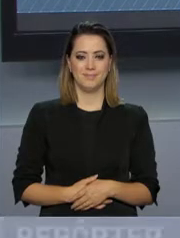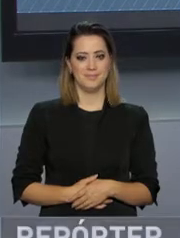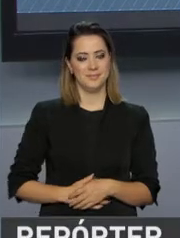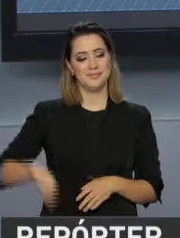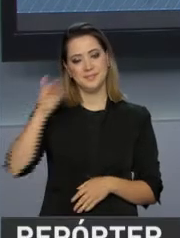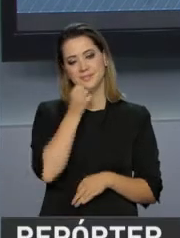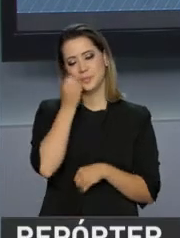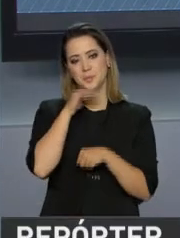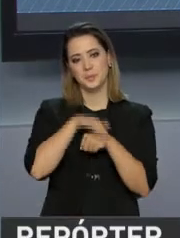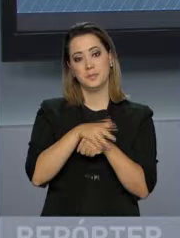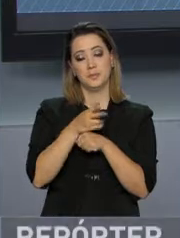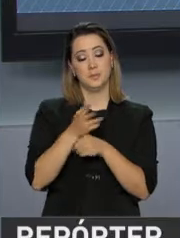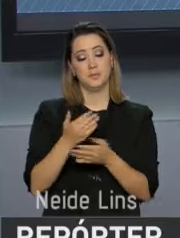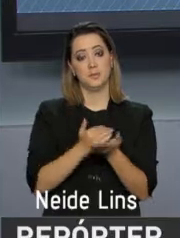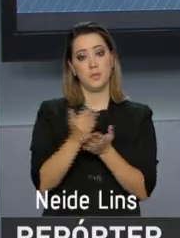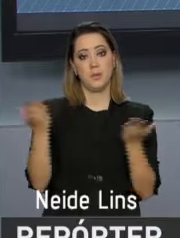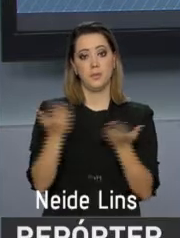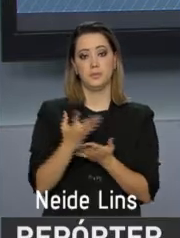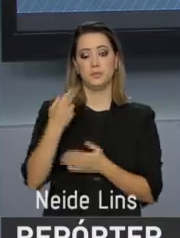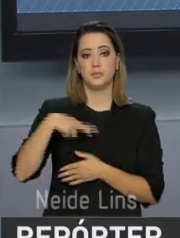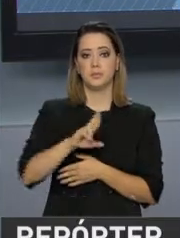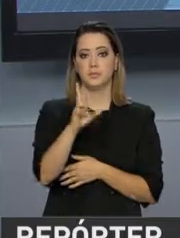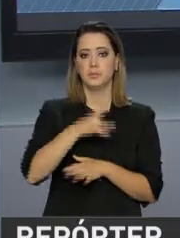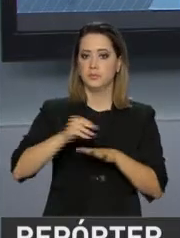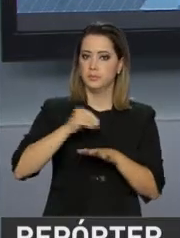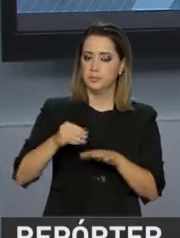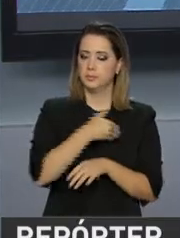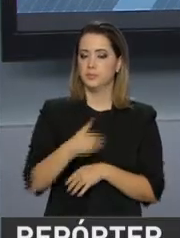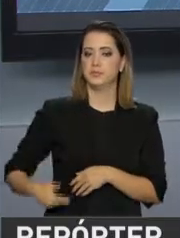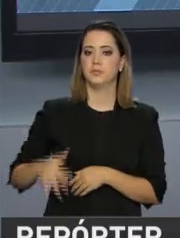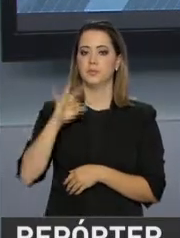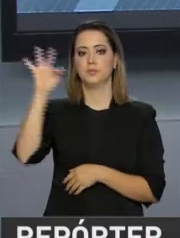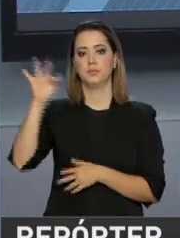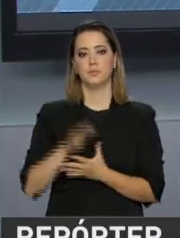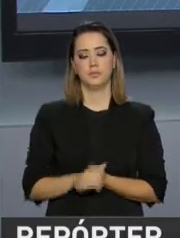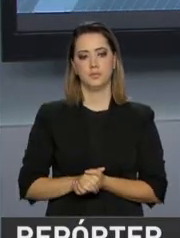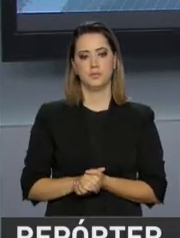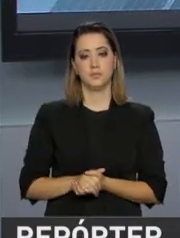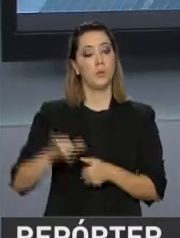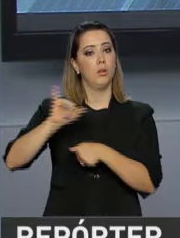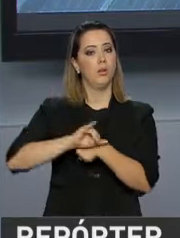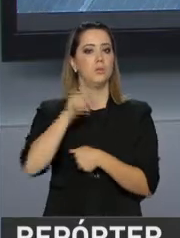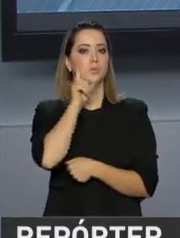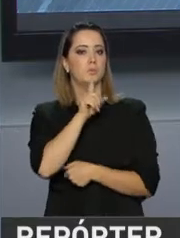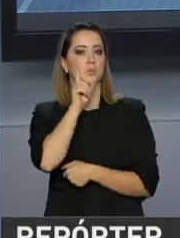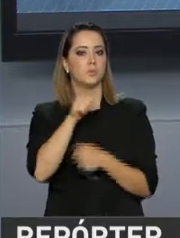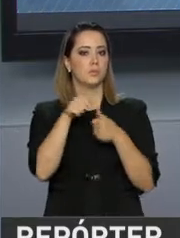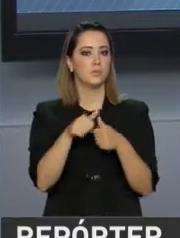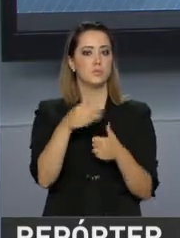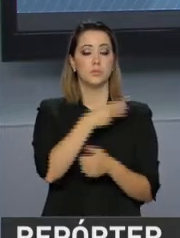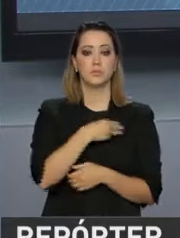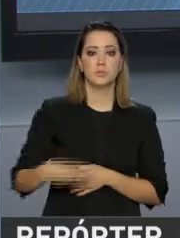olá boa noite começa agora o repórter nbr com as notícias do governo federal em oz tom nos estados